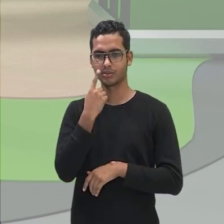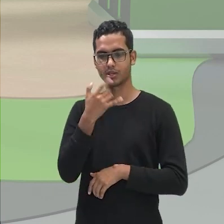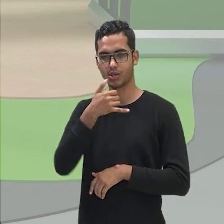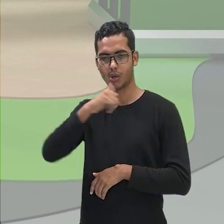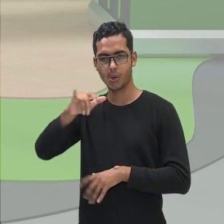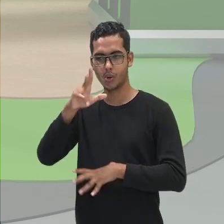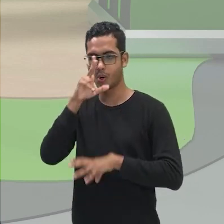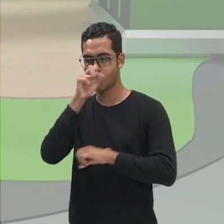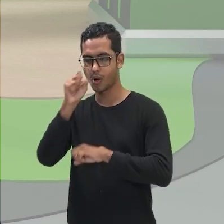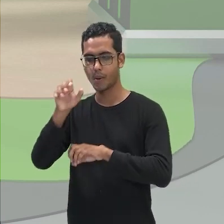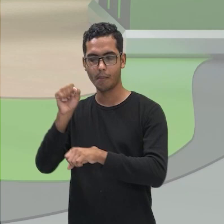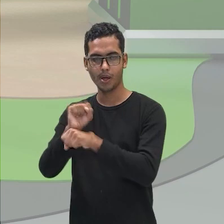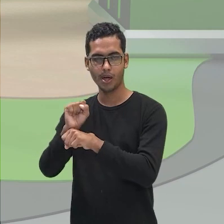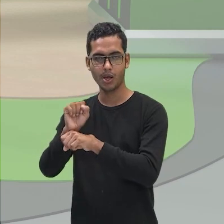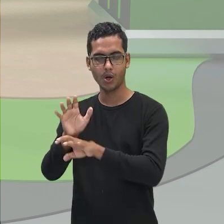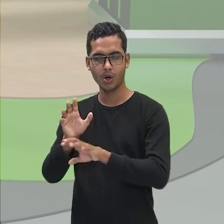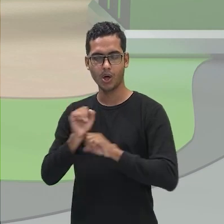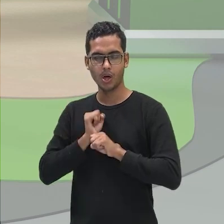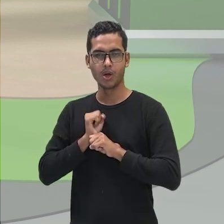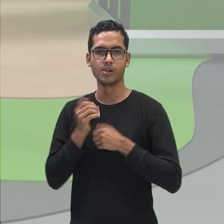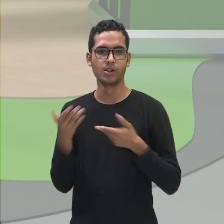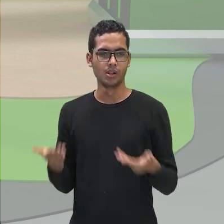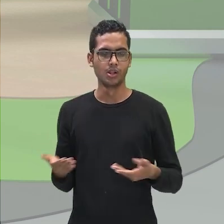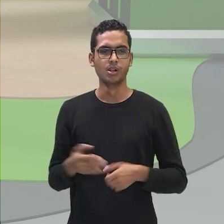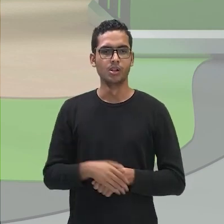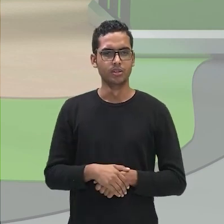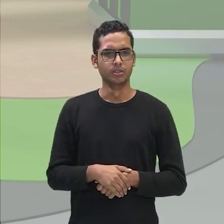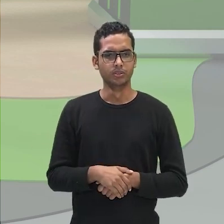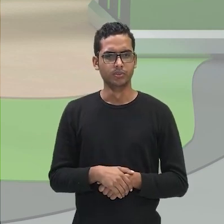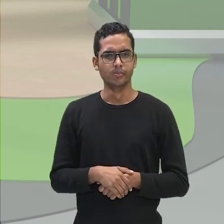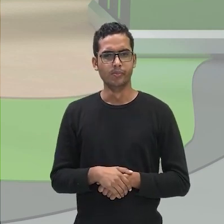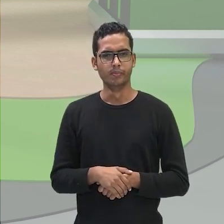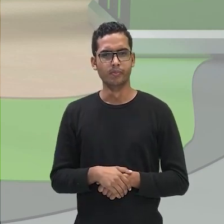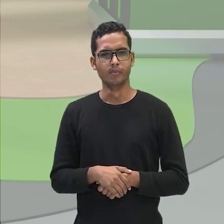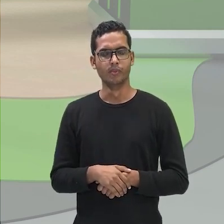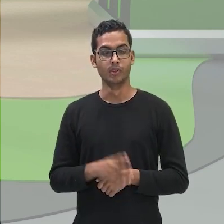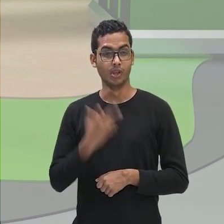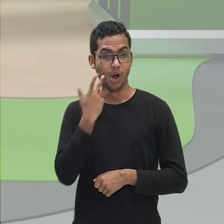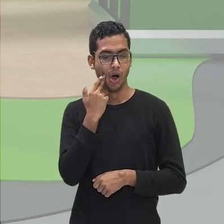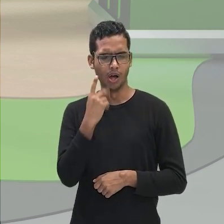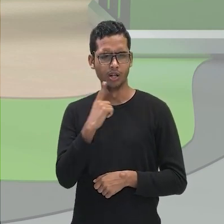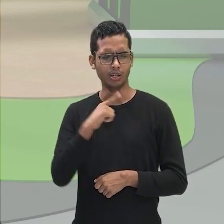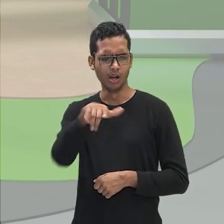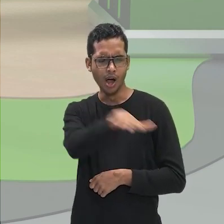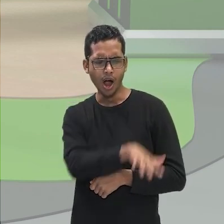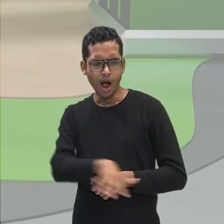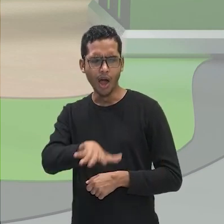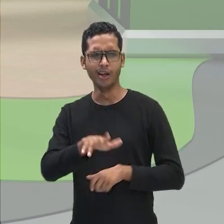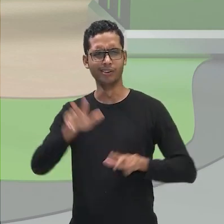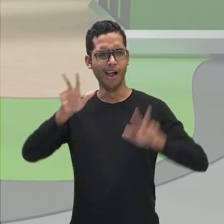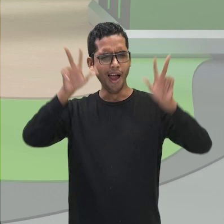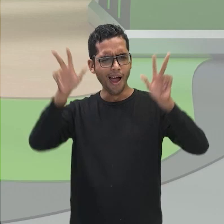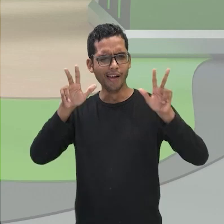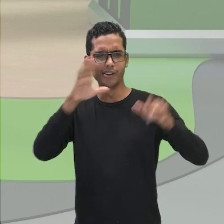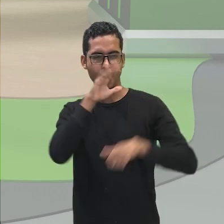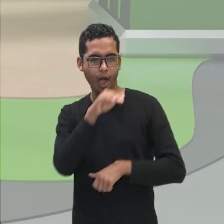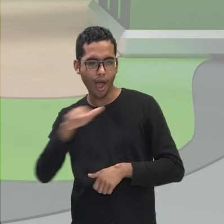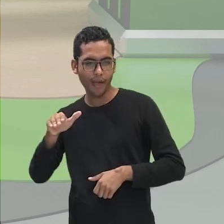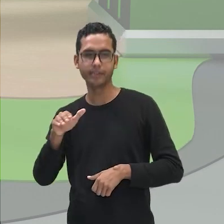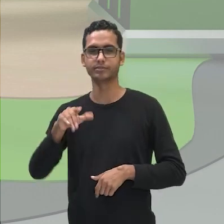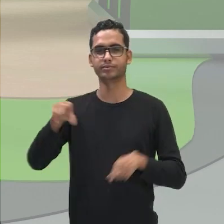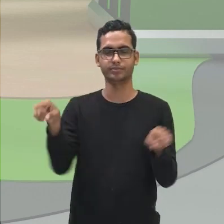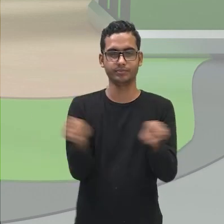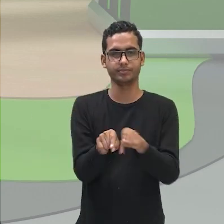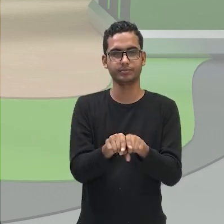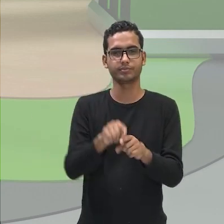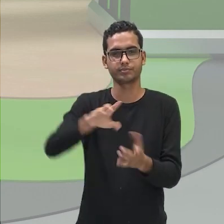cinética. Trazemos aí a montanha-russa, né, que é um brinquedo encontrado geralmente nos parques de diversões e está também relacionado com a física,